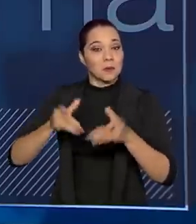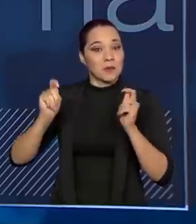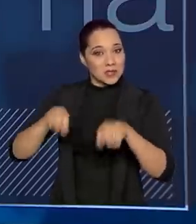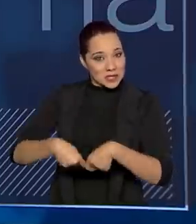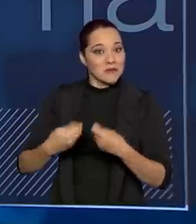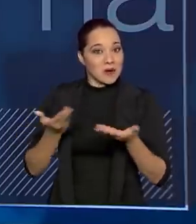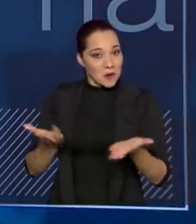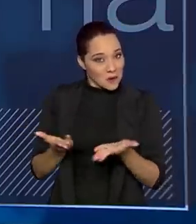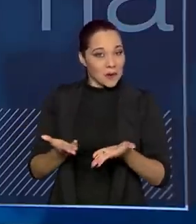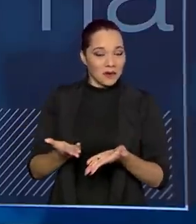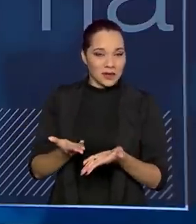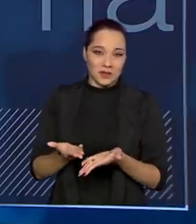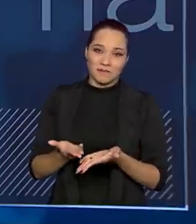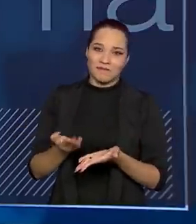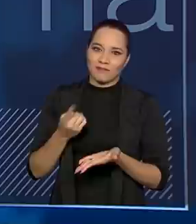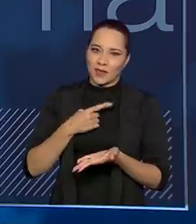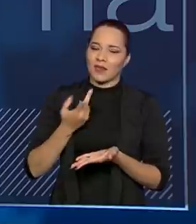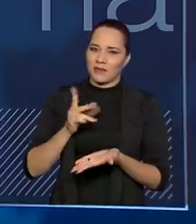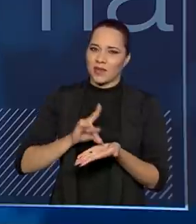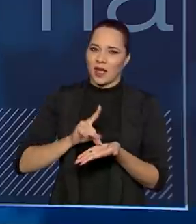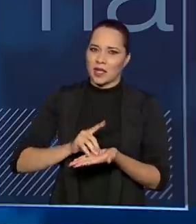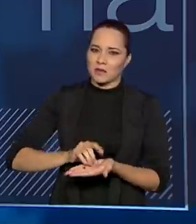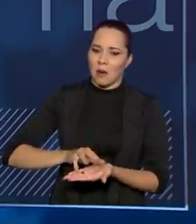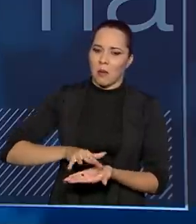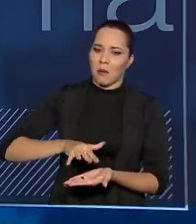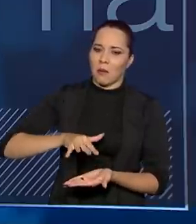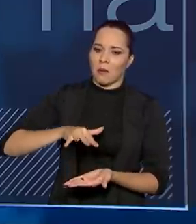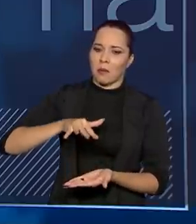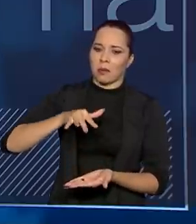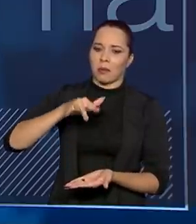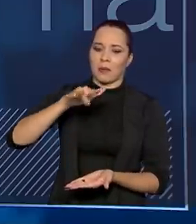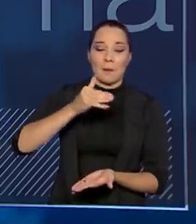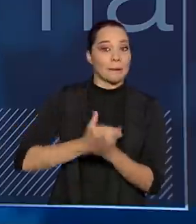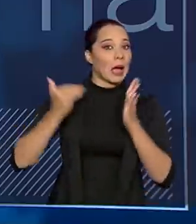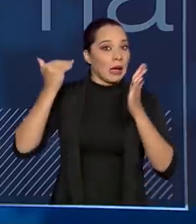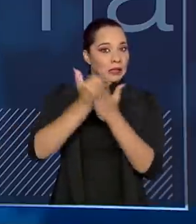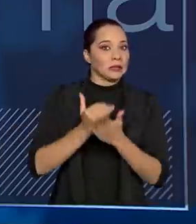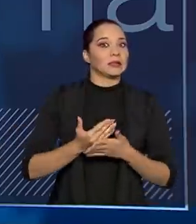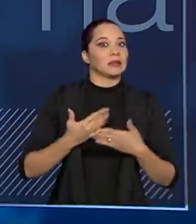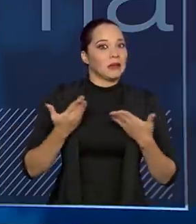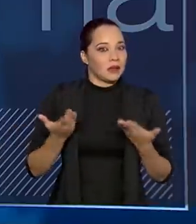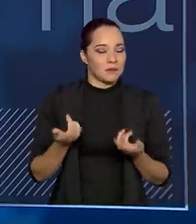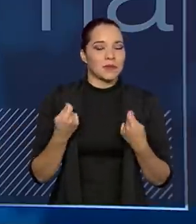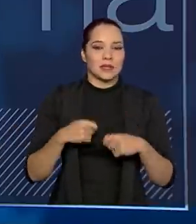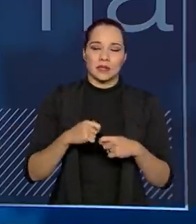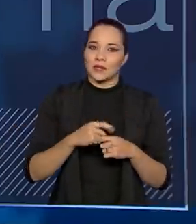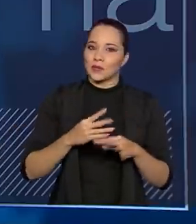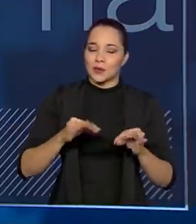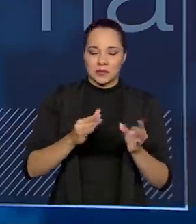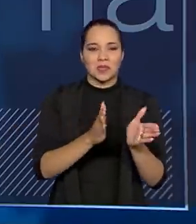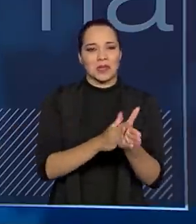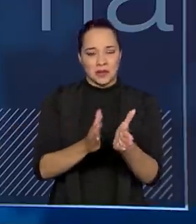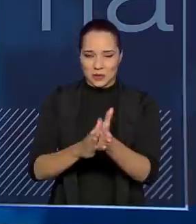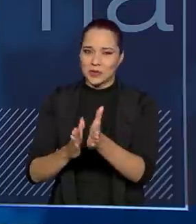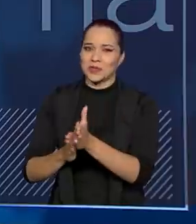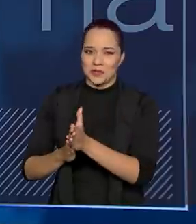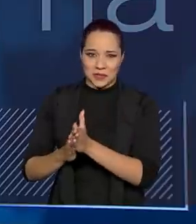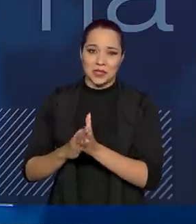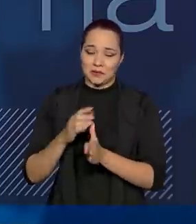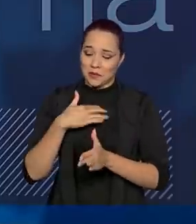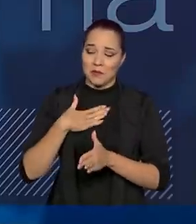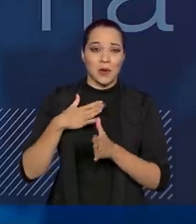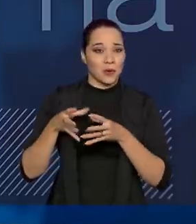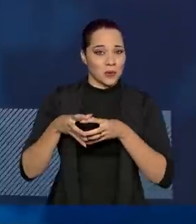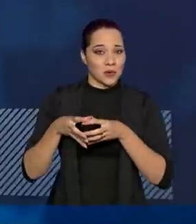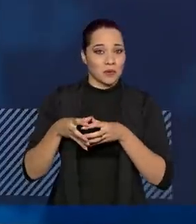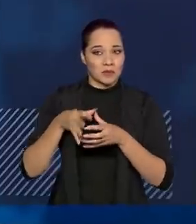possível. De fato, o volume saltou. E aqui eu tenho que fazer realmente todos os elogios para a minha equipe, né? Porque as